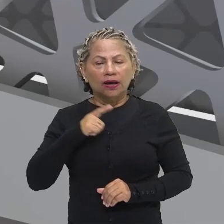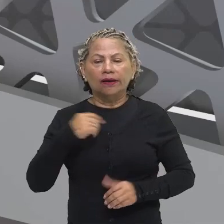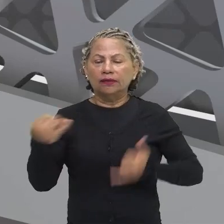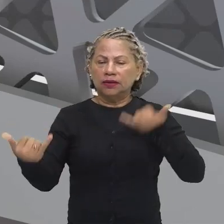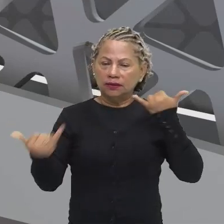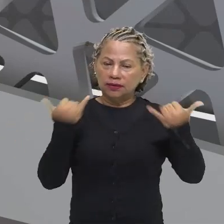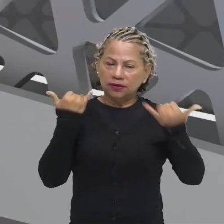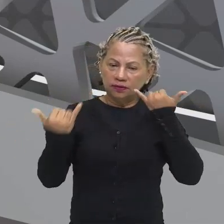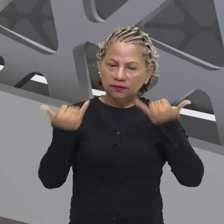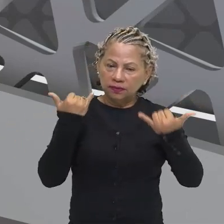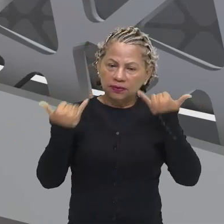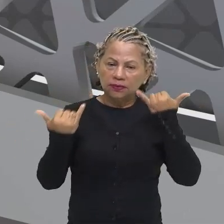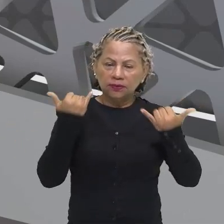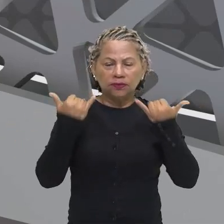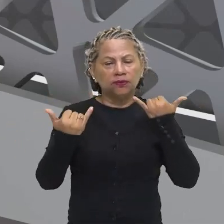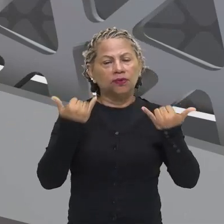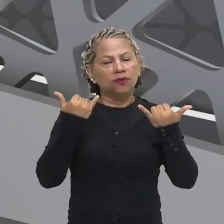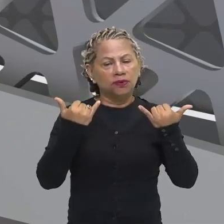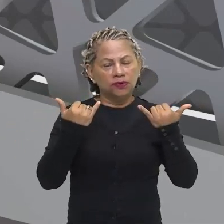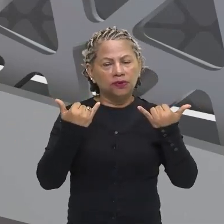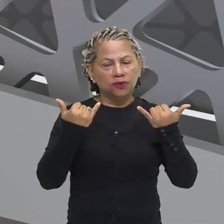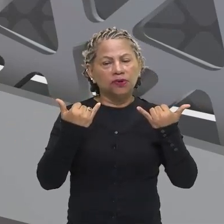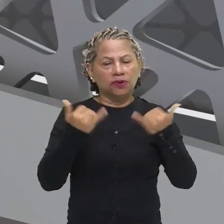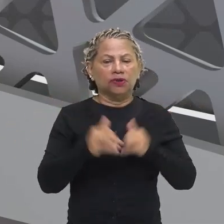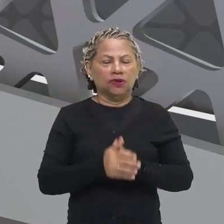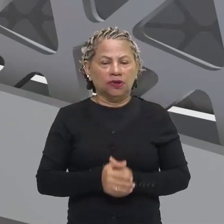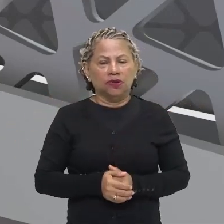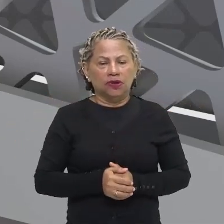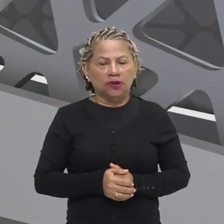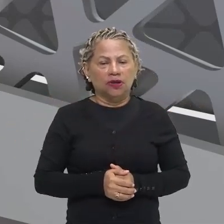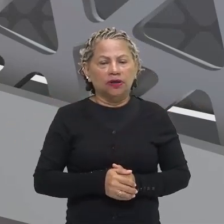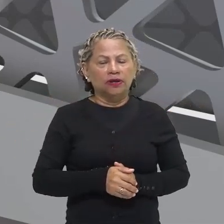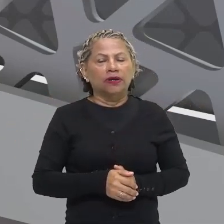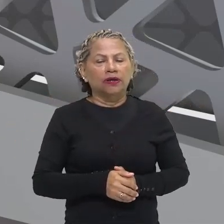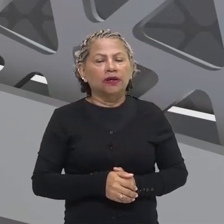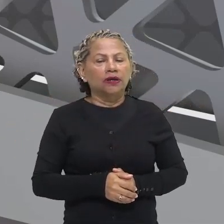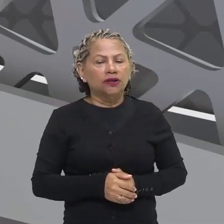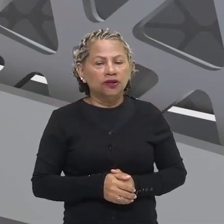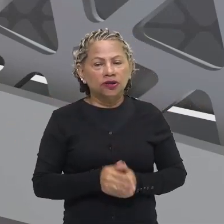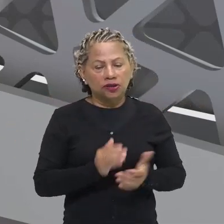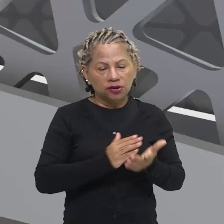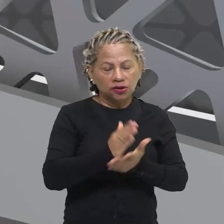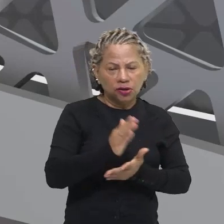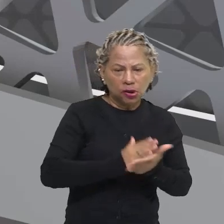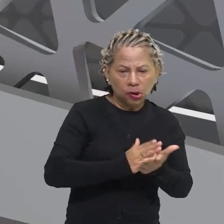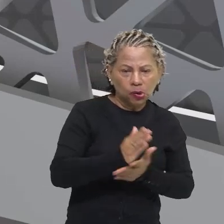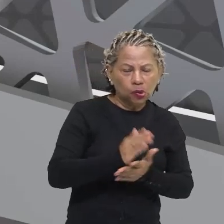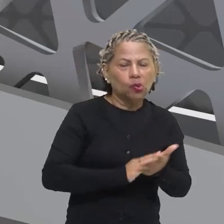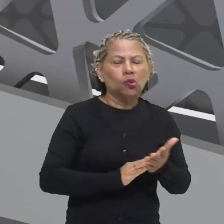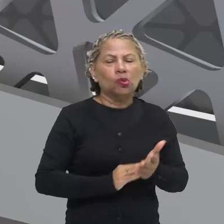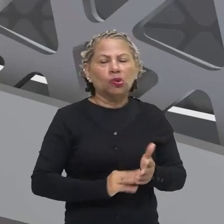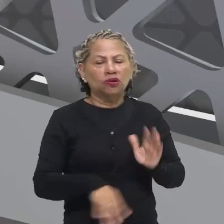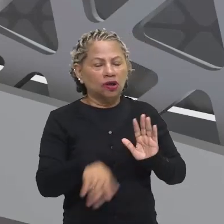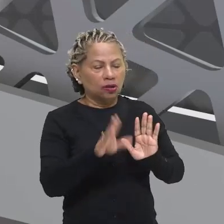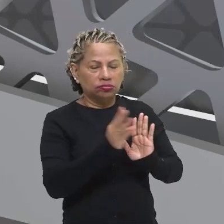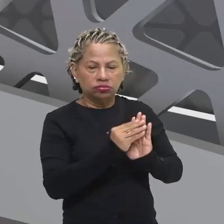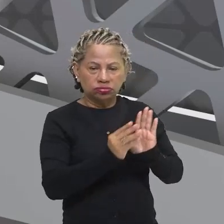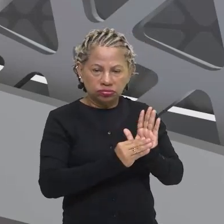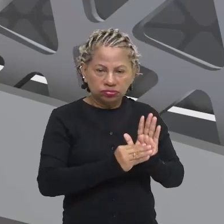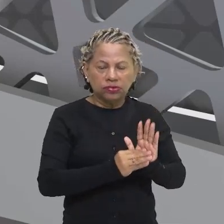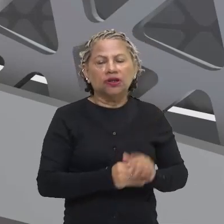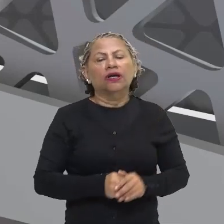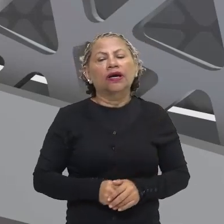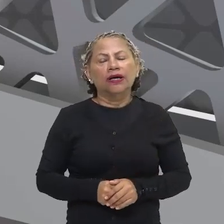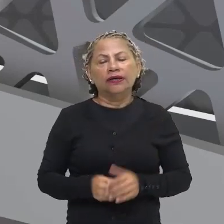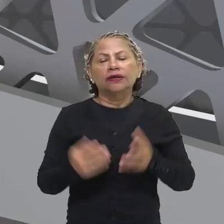informações de determinada petição. E aí, ela busca trazer